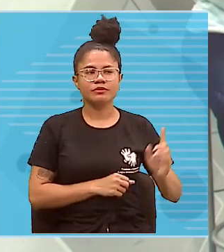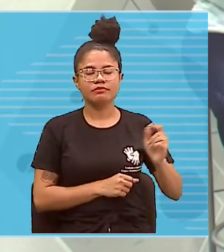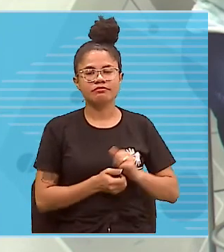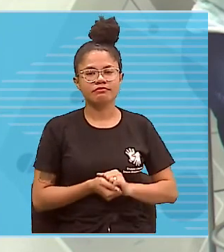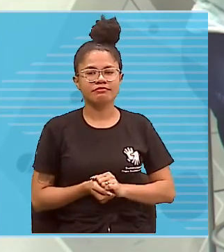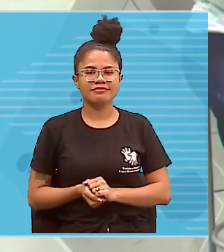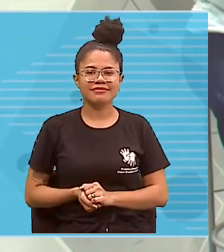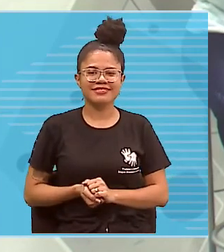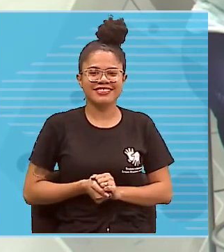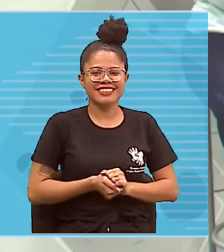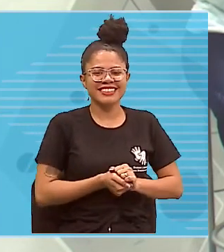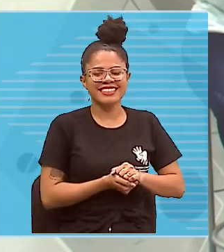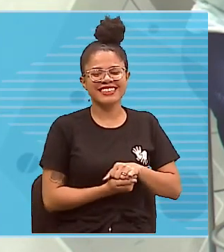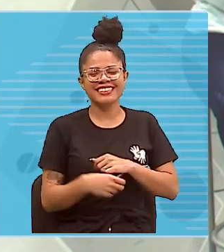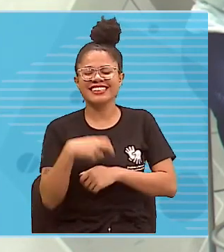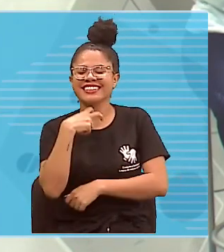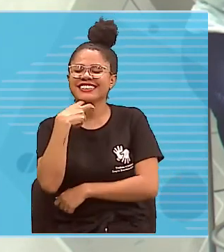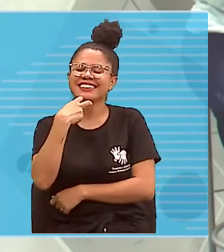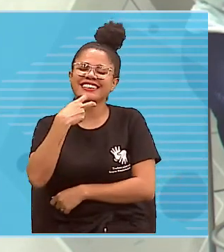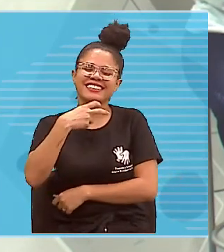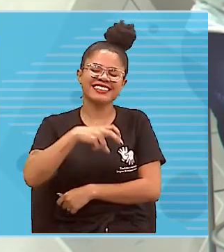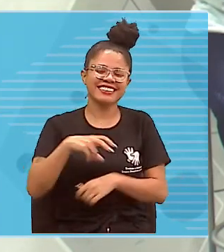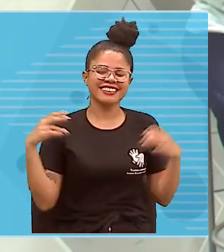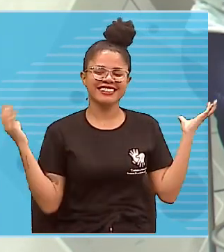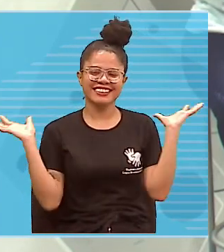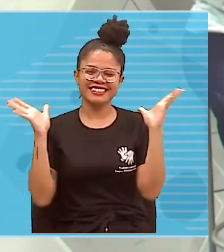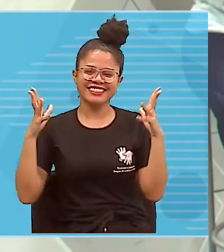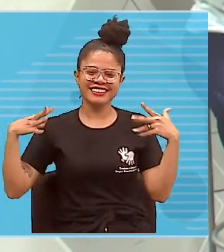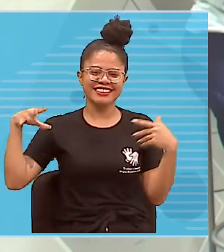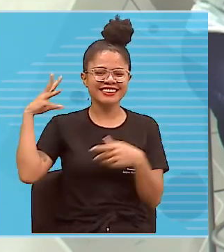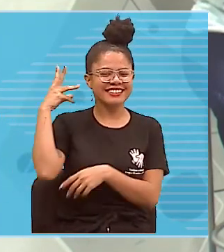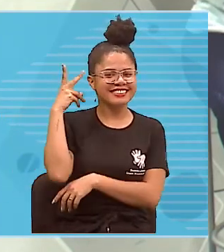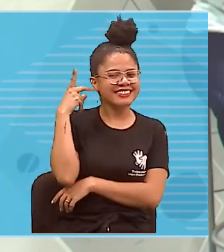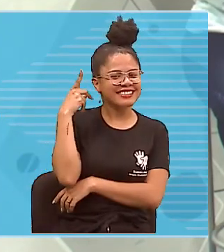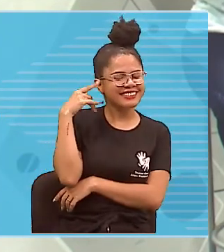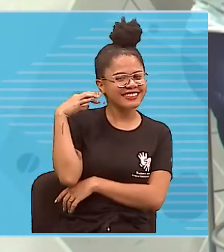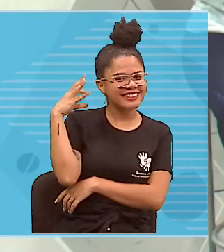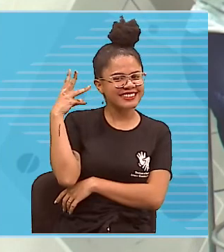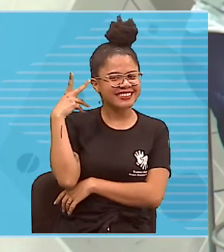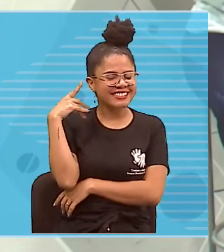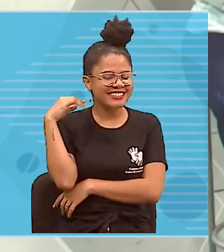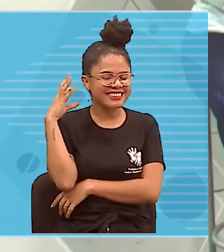A voz do anjo sussurrou no meu ouvido,